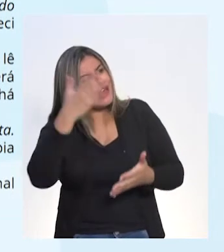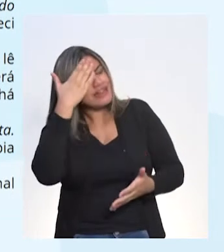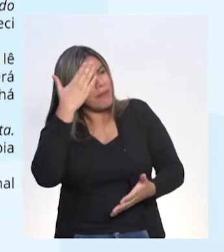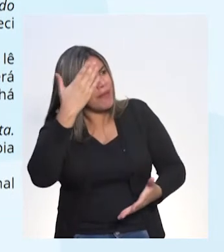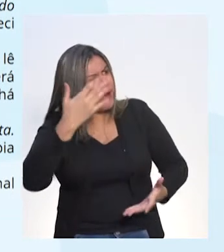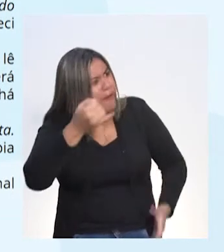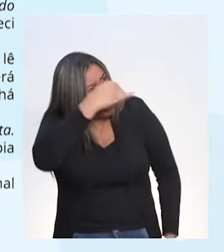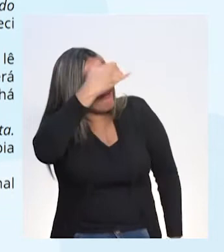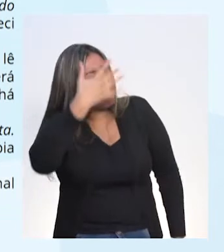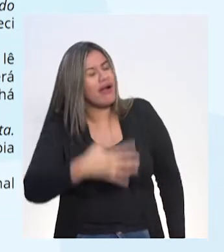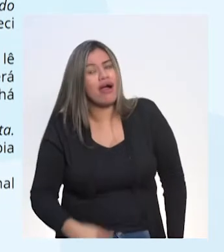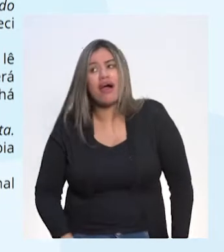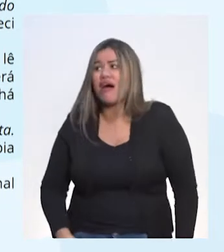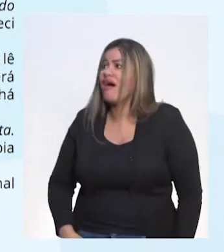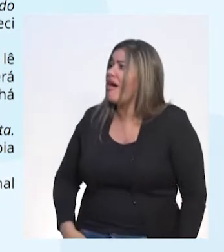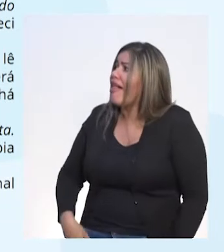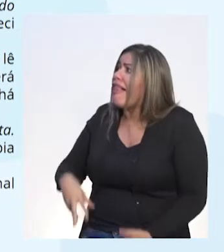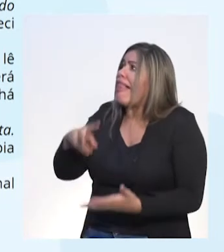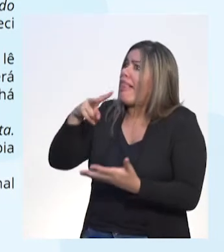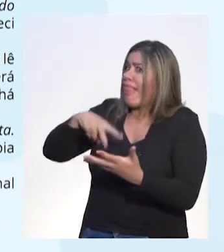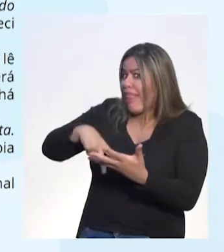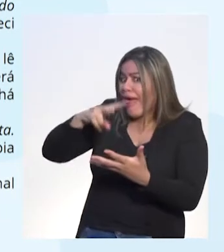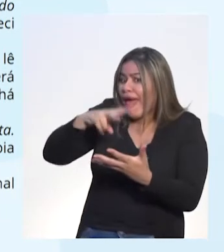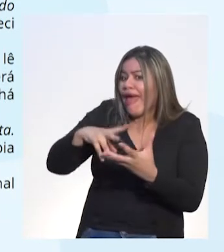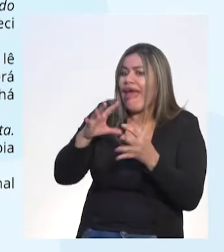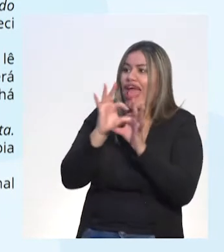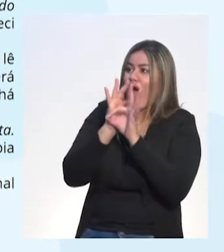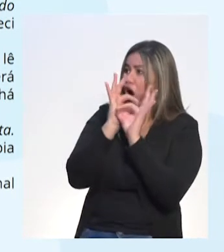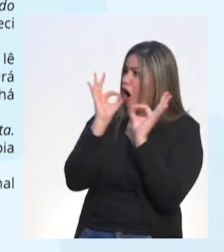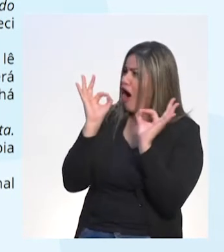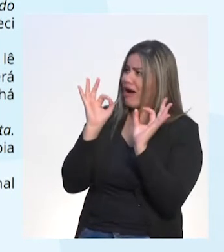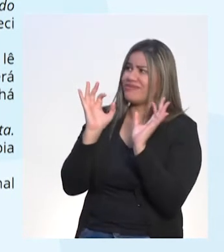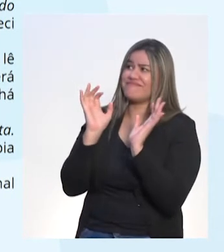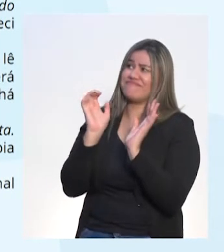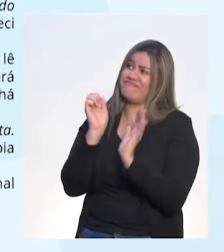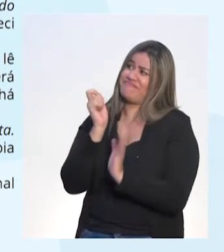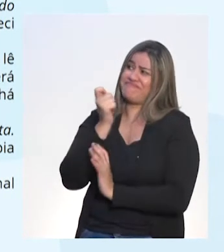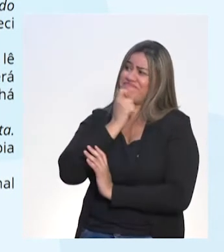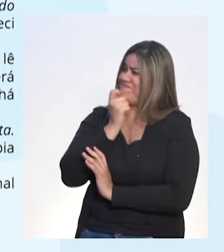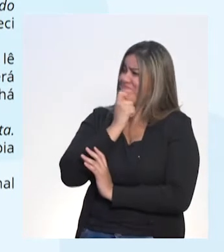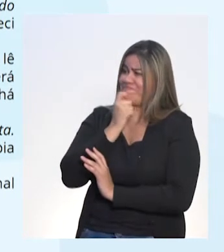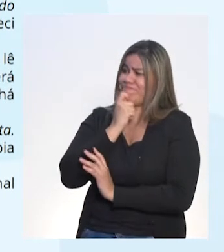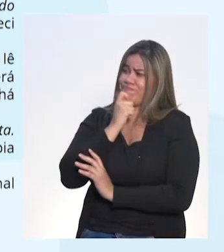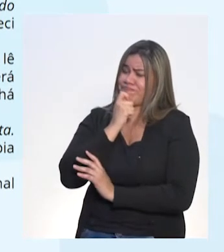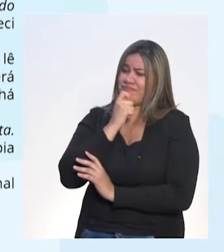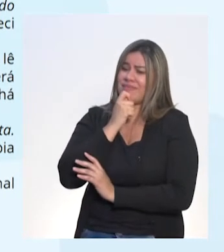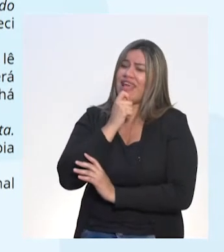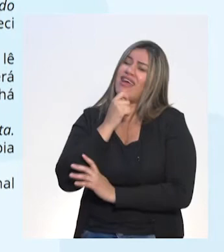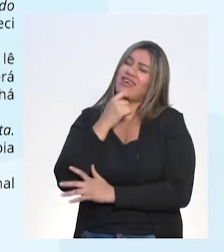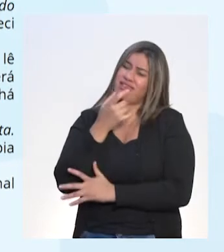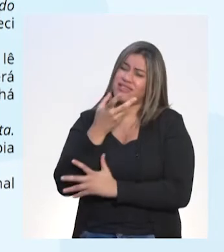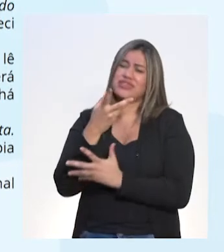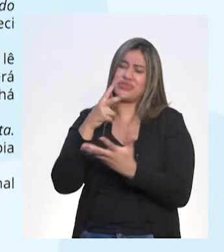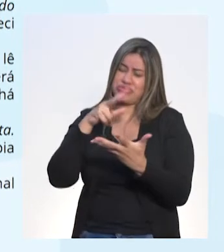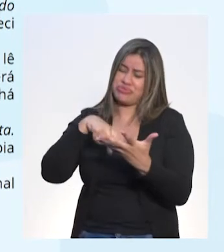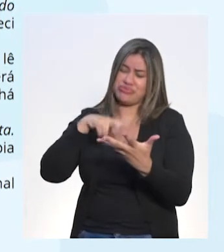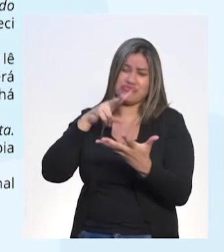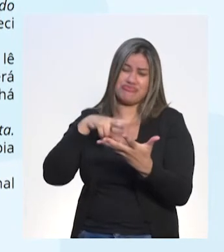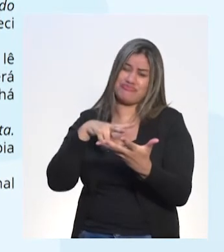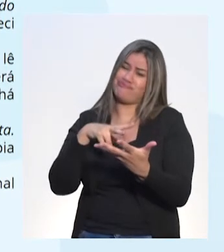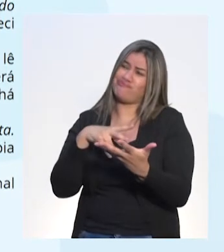pamonha? Ler assim, ler bem explicadinho, você mesmo não. Sempre fui meio de mal com as